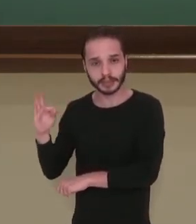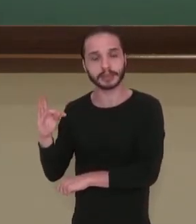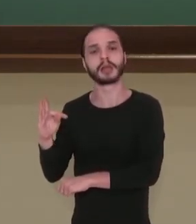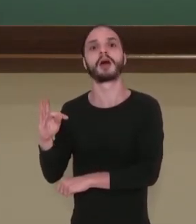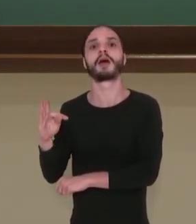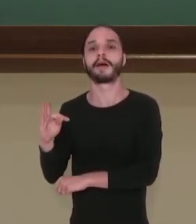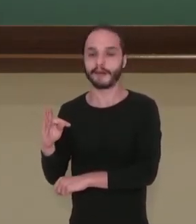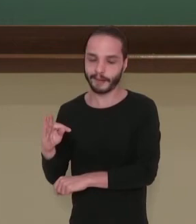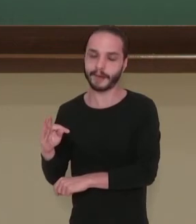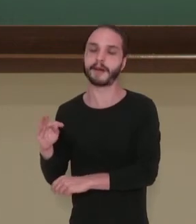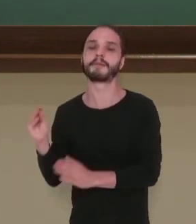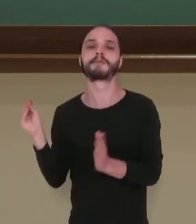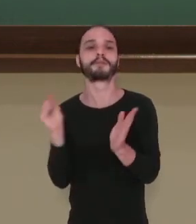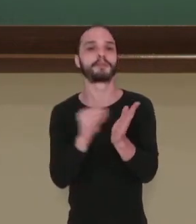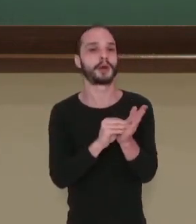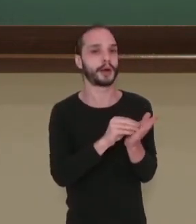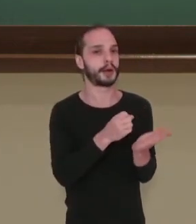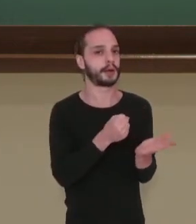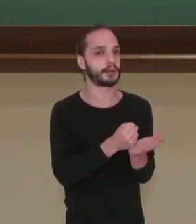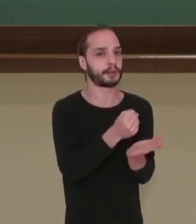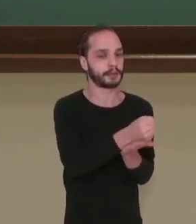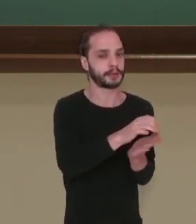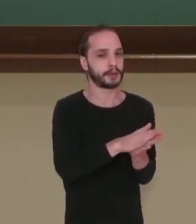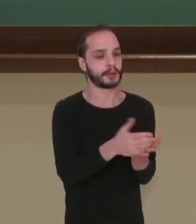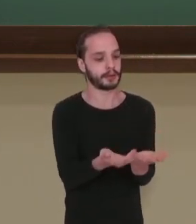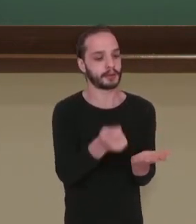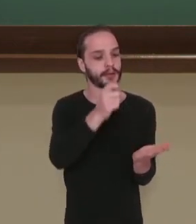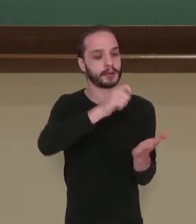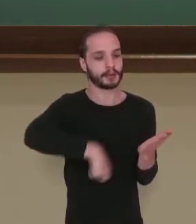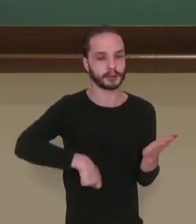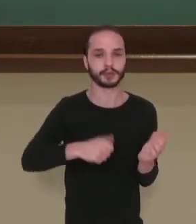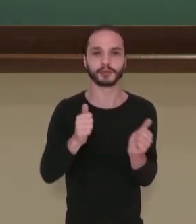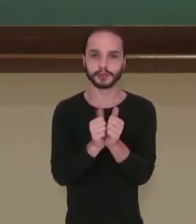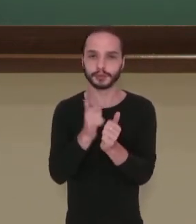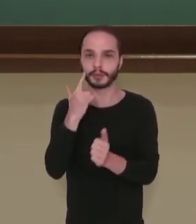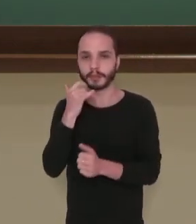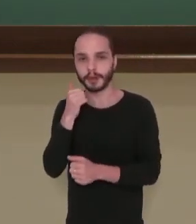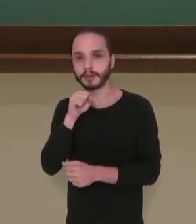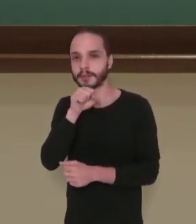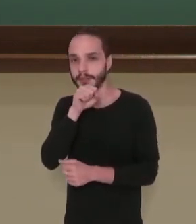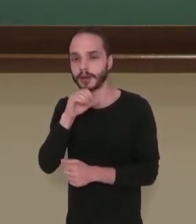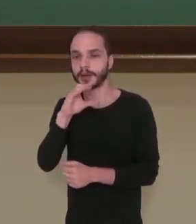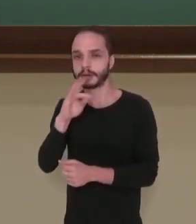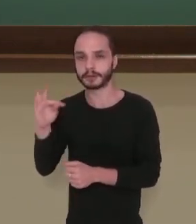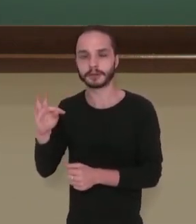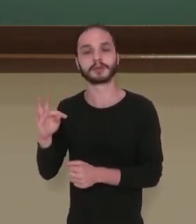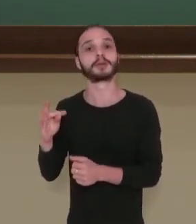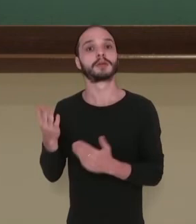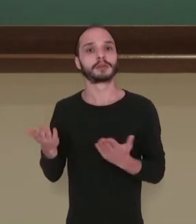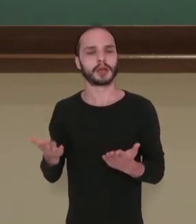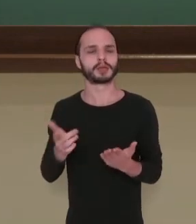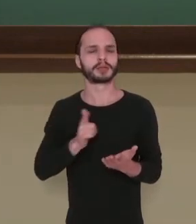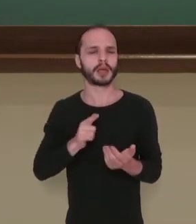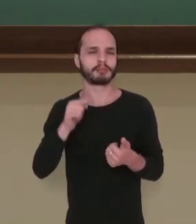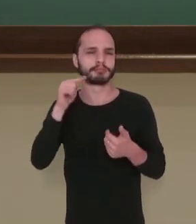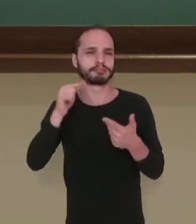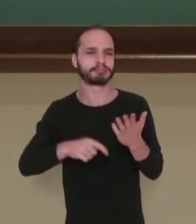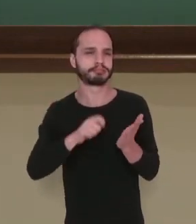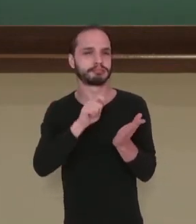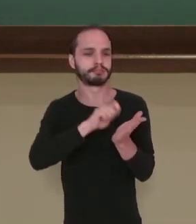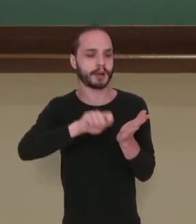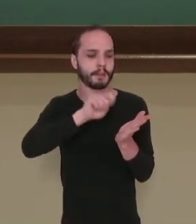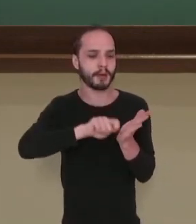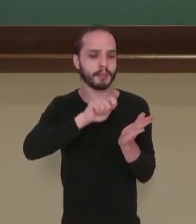pais, é firmado em ata com o conselho tutelar e com os pais. Assim, nós temos toda uma documentação jurídica que